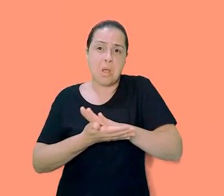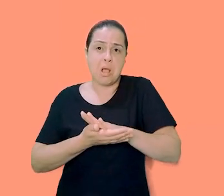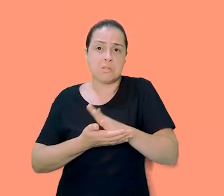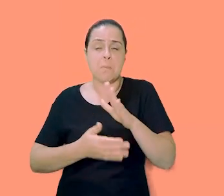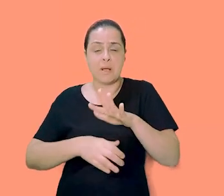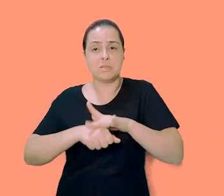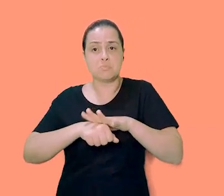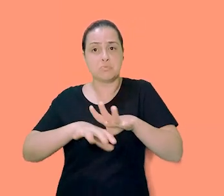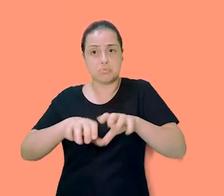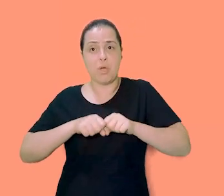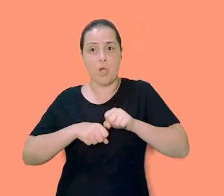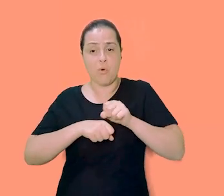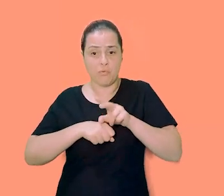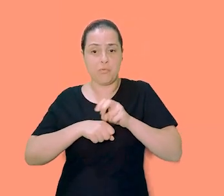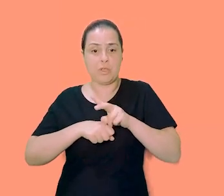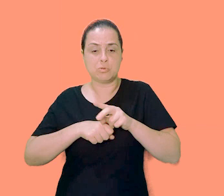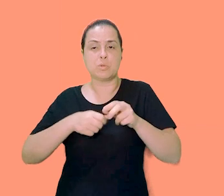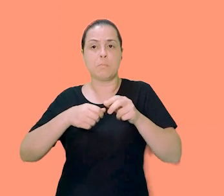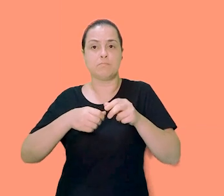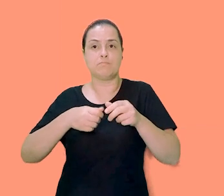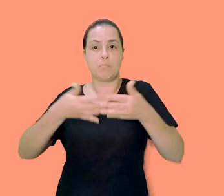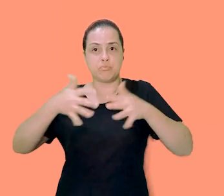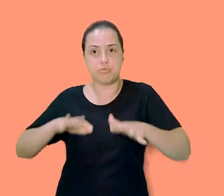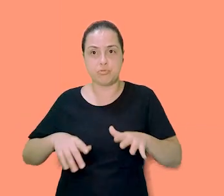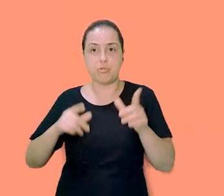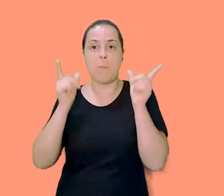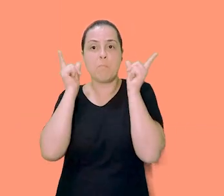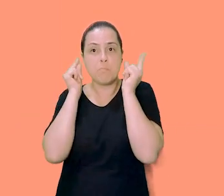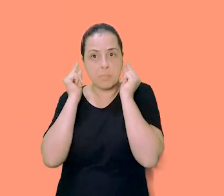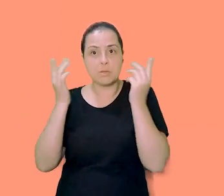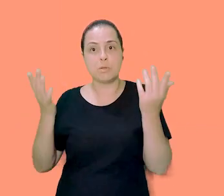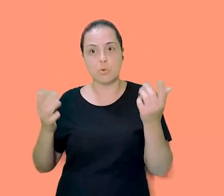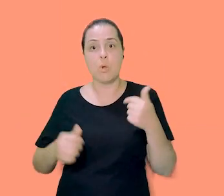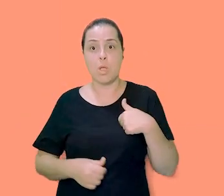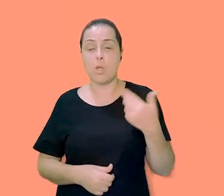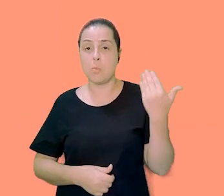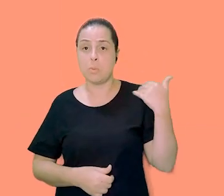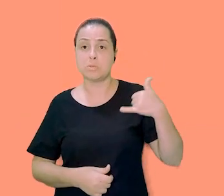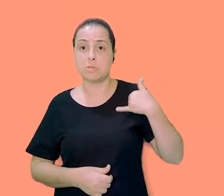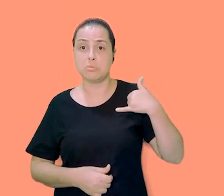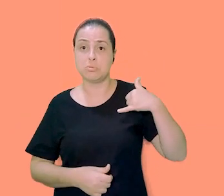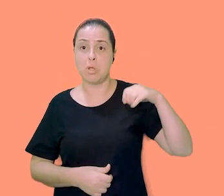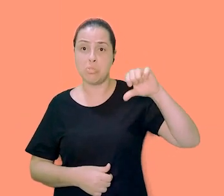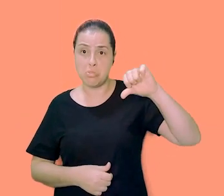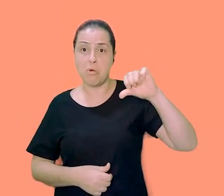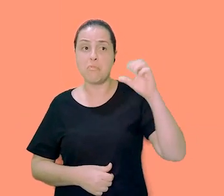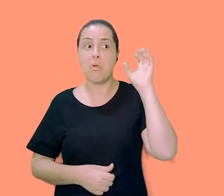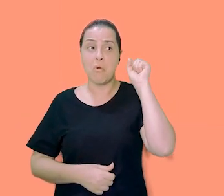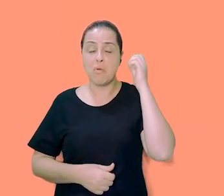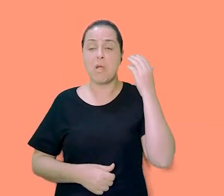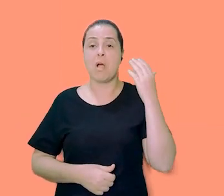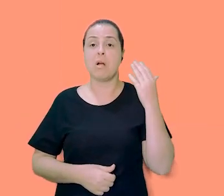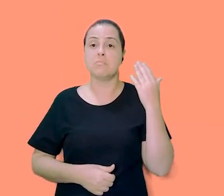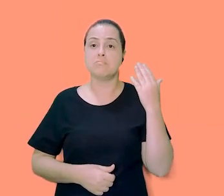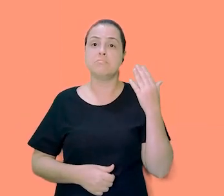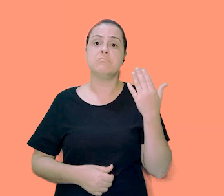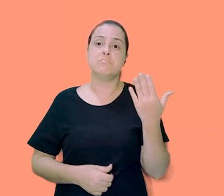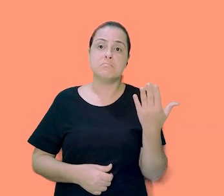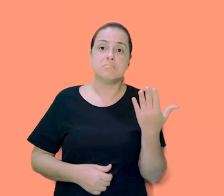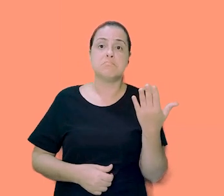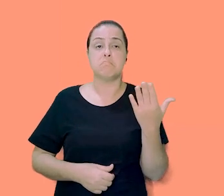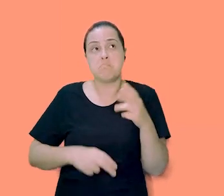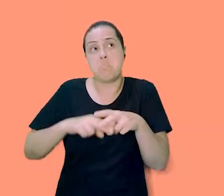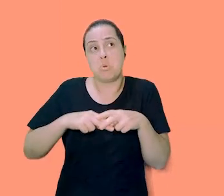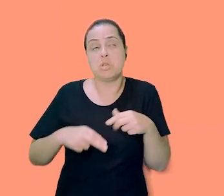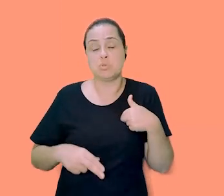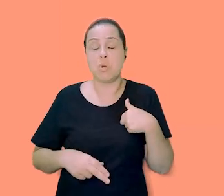essa perda. E eu já tinha aprendido a falar até os 9 anos de idade e eu tive uma facilidade muito grande de fazer